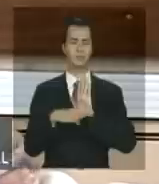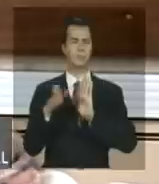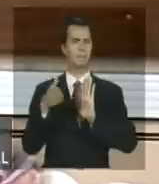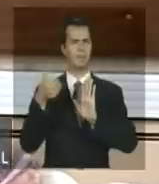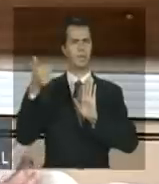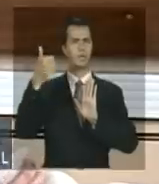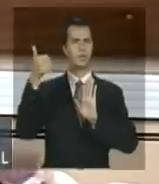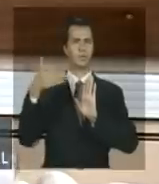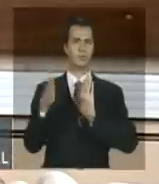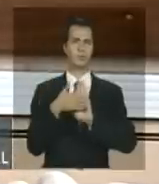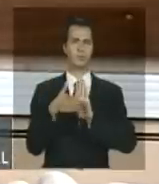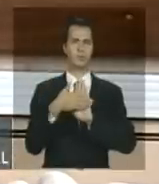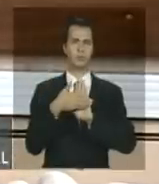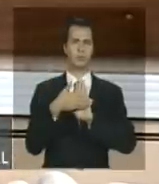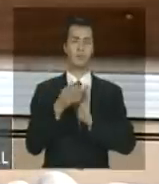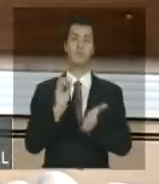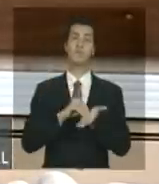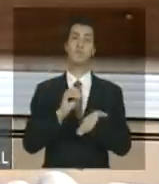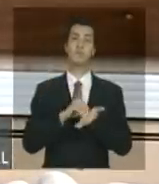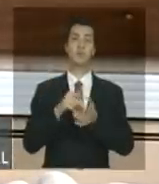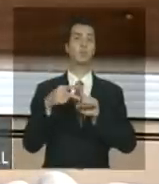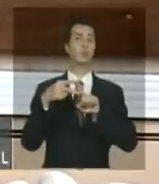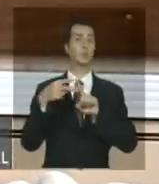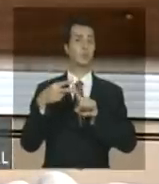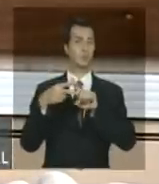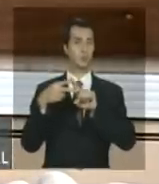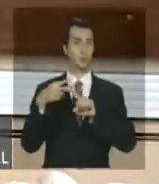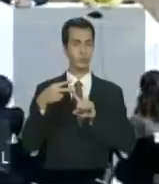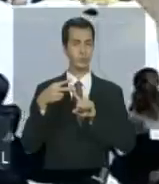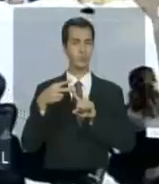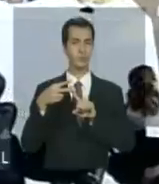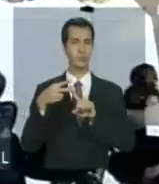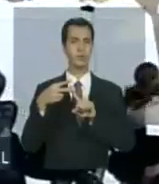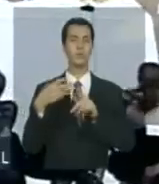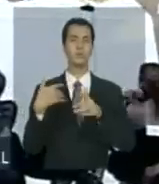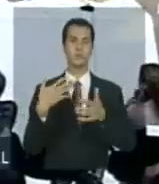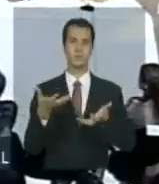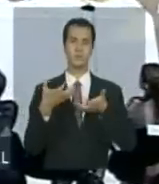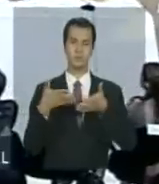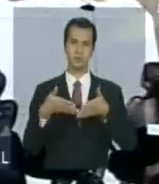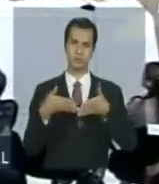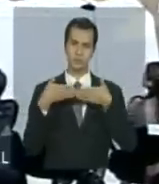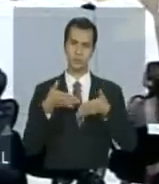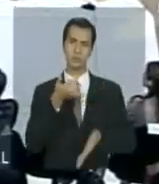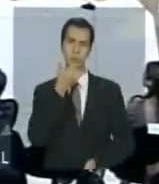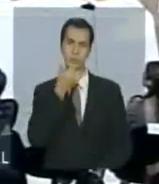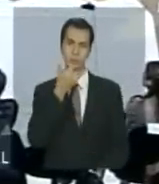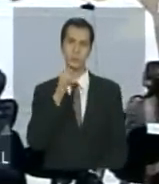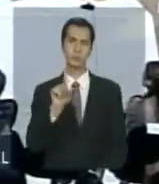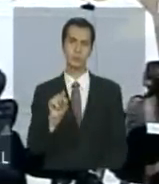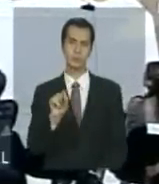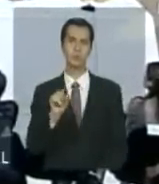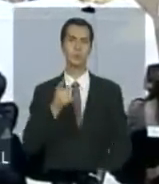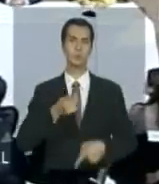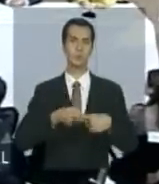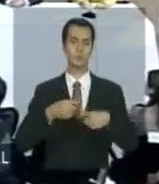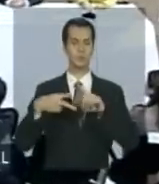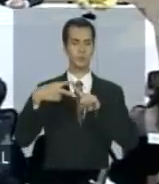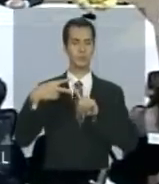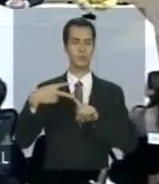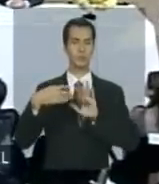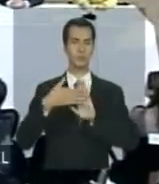melhores propostas, duas ainda estão por apresentar. Queria, então, em primeiro lugar, pedir desculpa aos representantes dessas